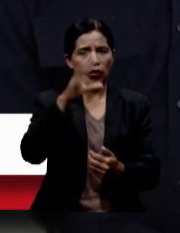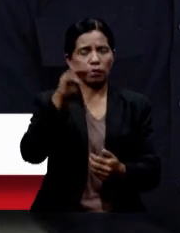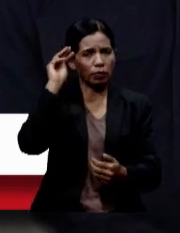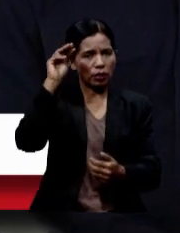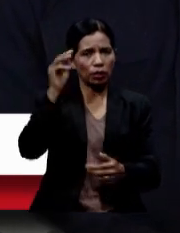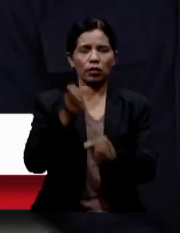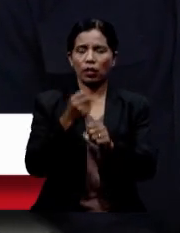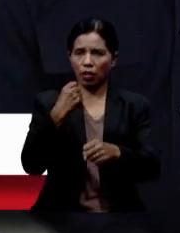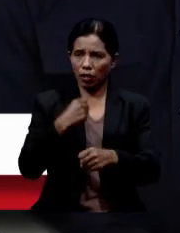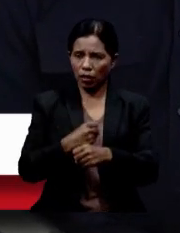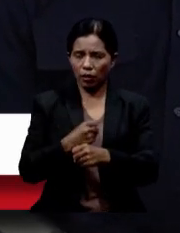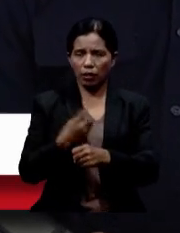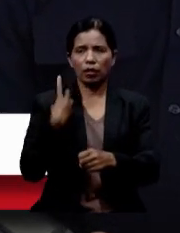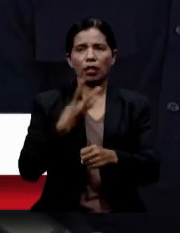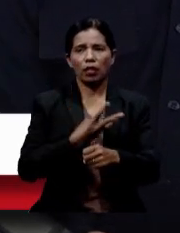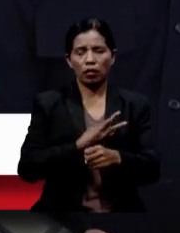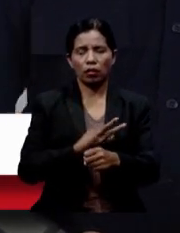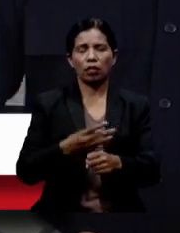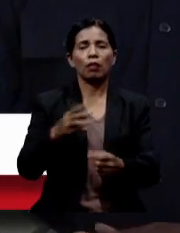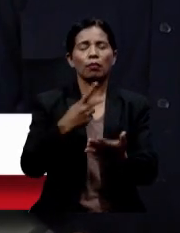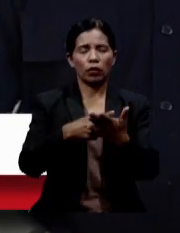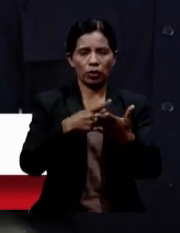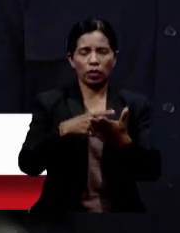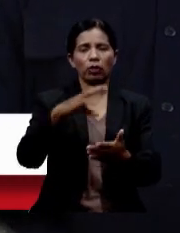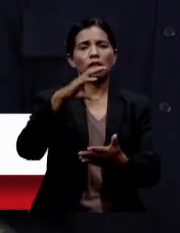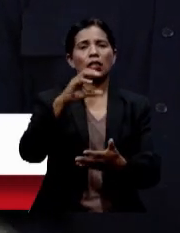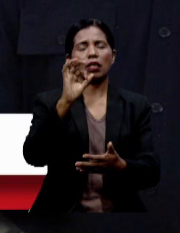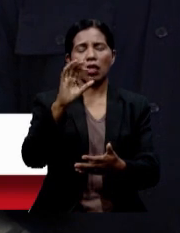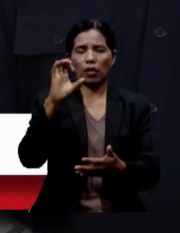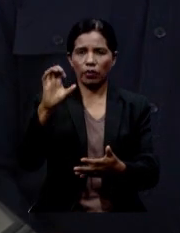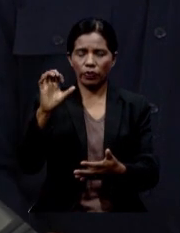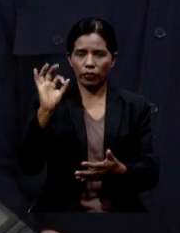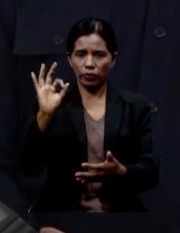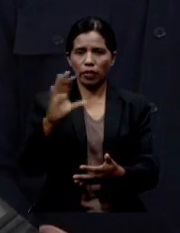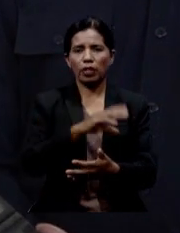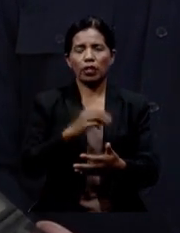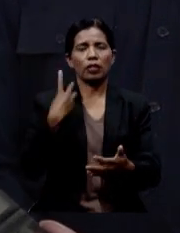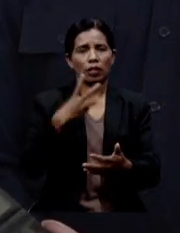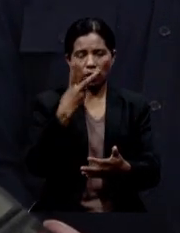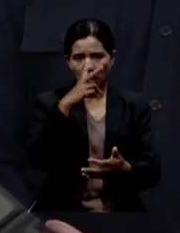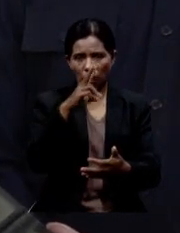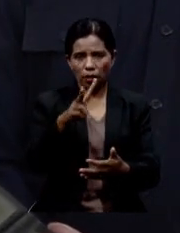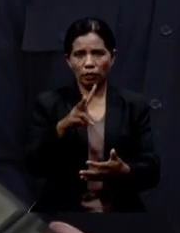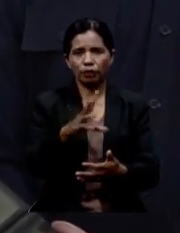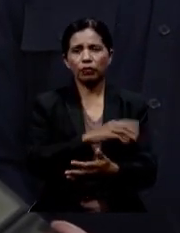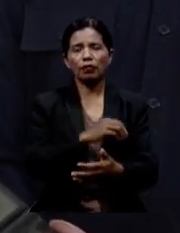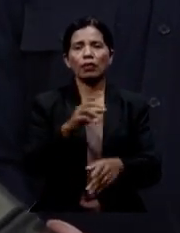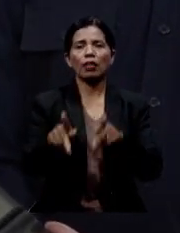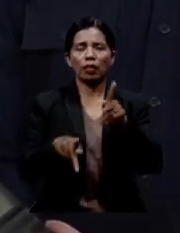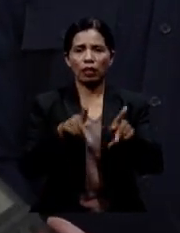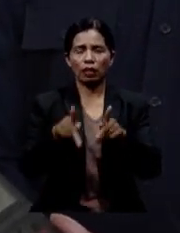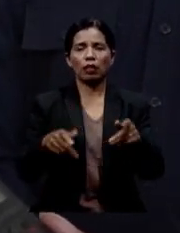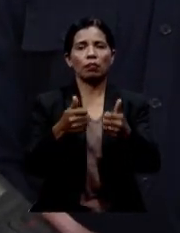halo avaliação e daba projeto Cafe nerasi, aturune e datare tamba ia mos atu halo expansão ba ia